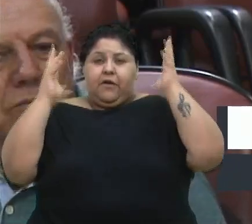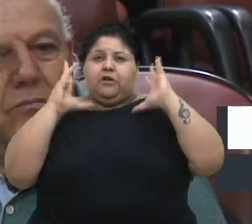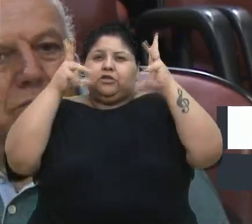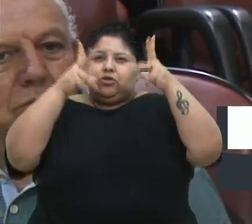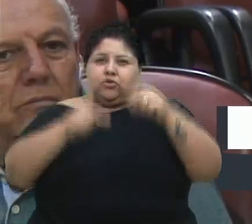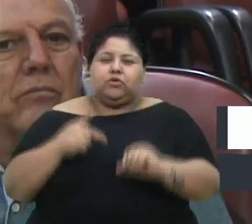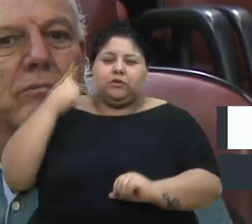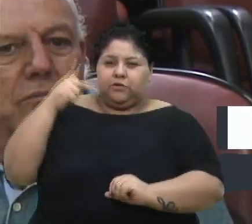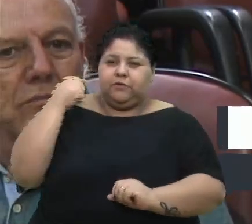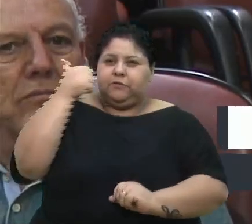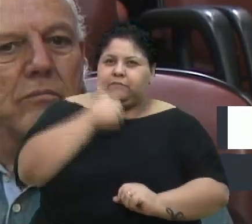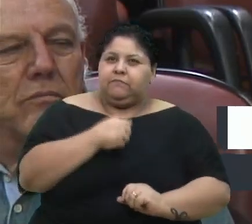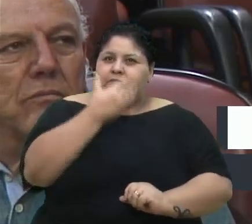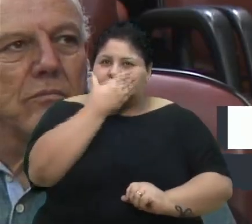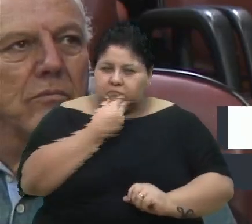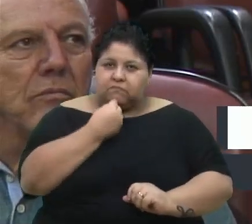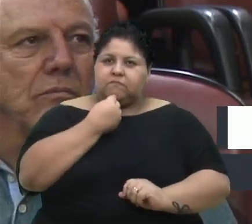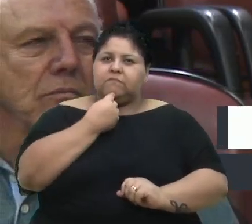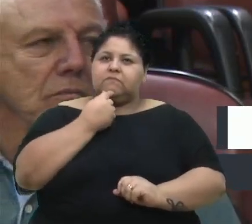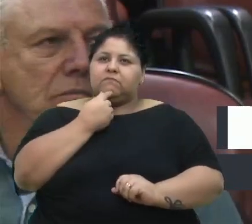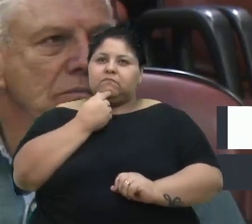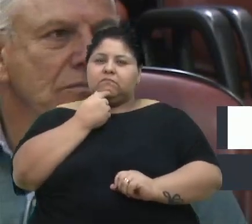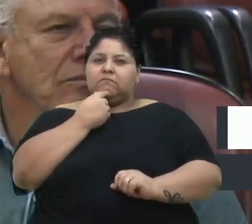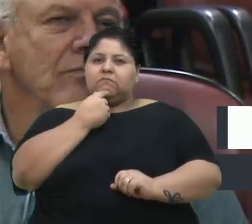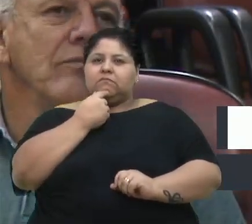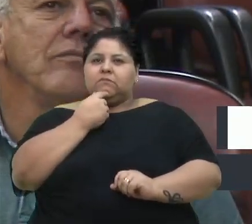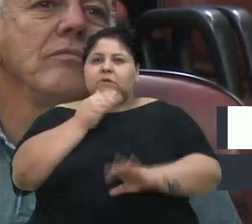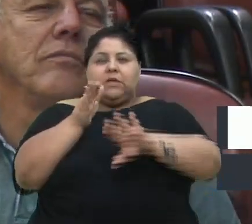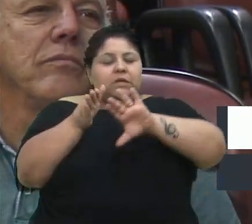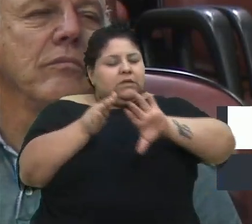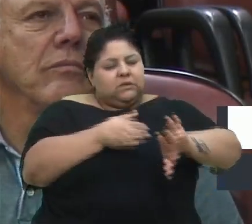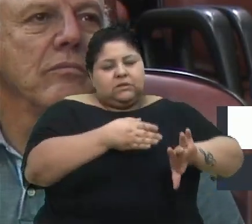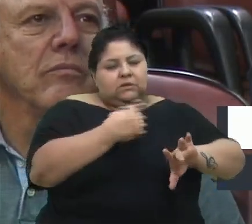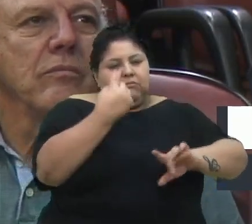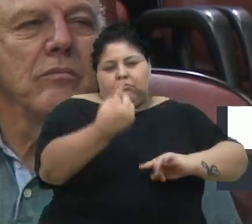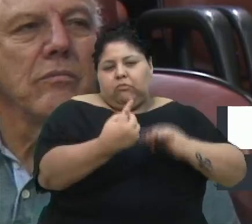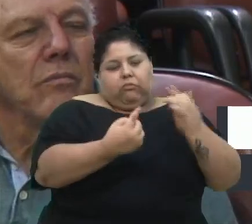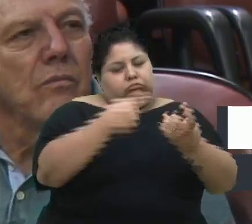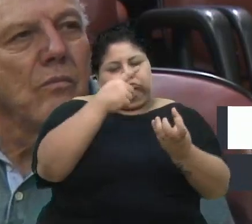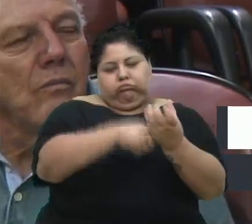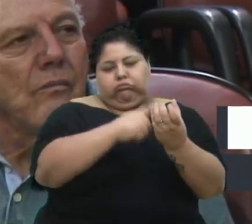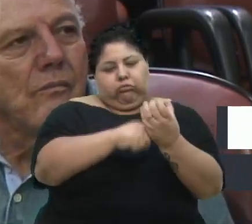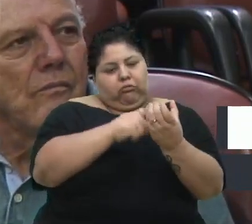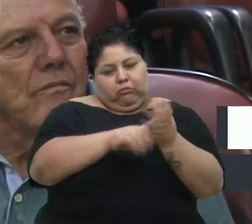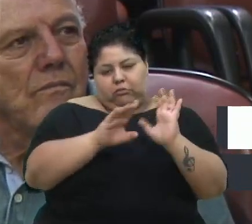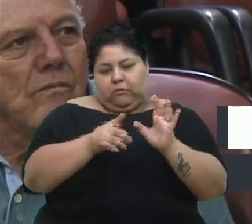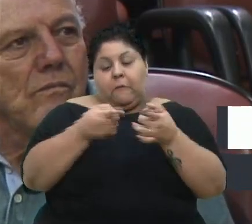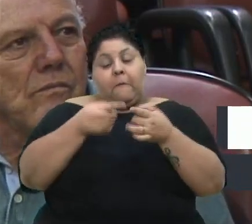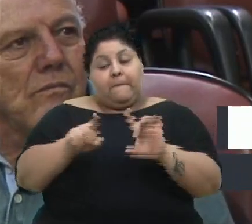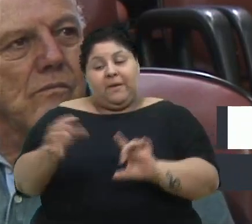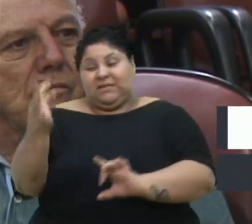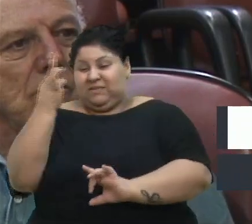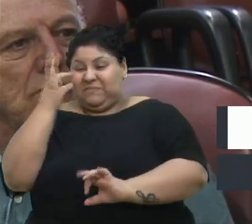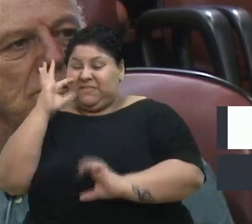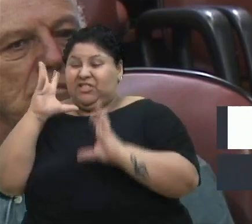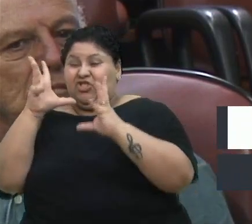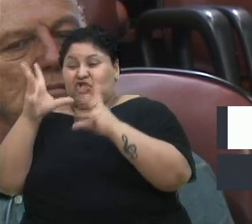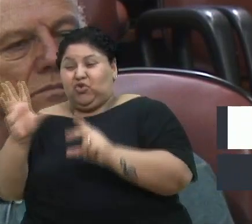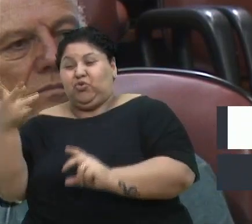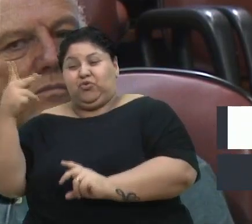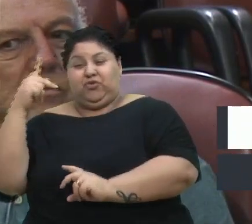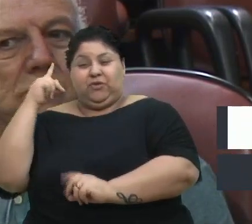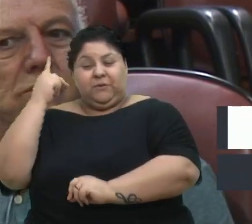vereadores e vereadoras, que exceção de algum compromisso pessoal, mas a presença de todos os vereadores e